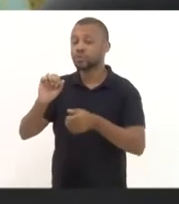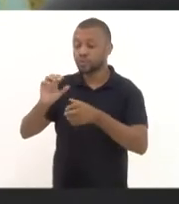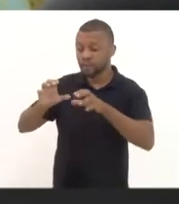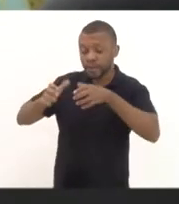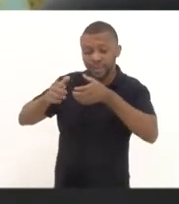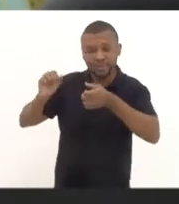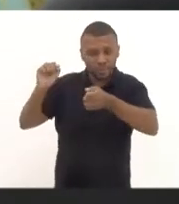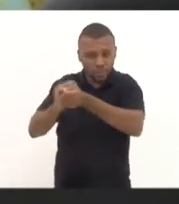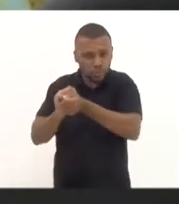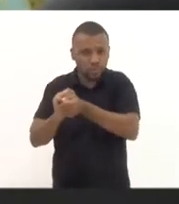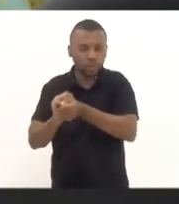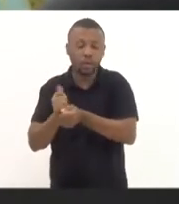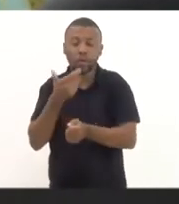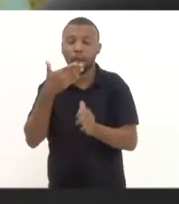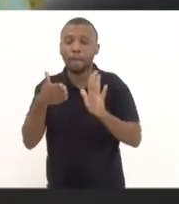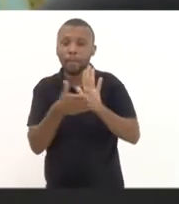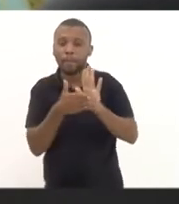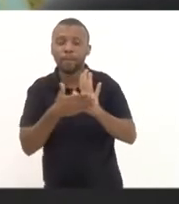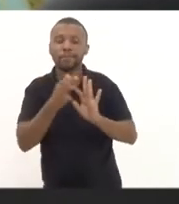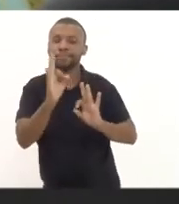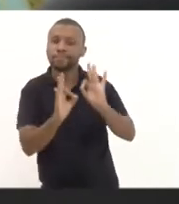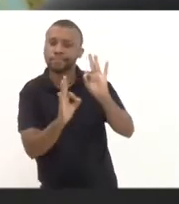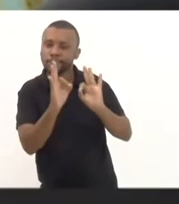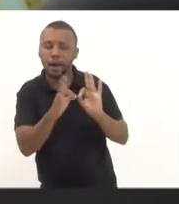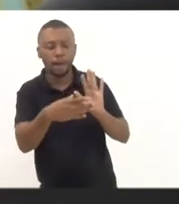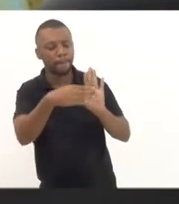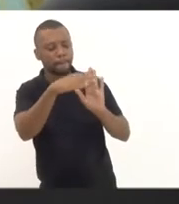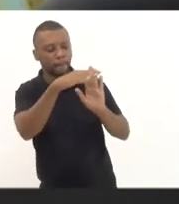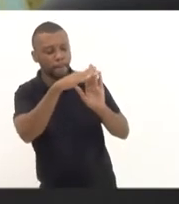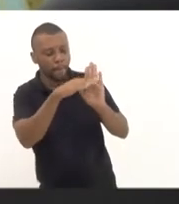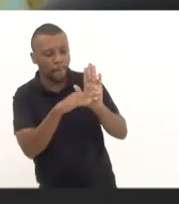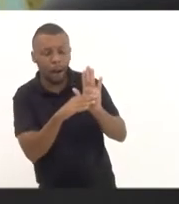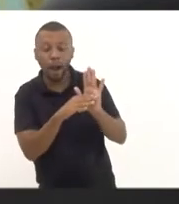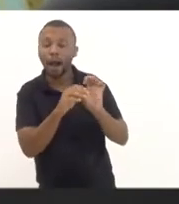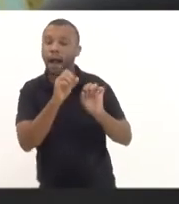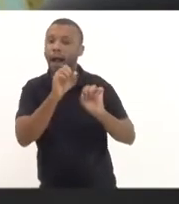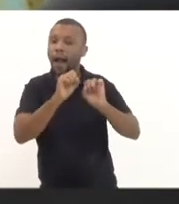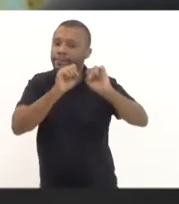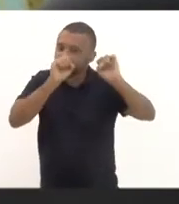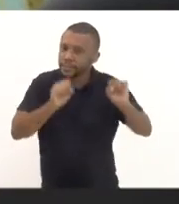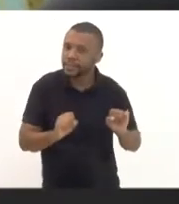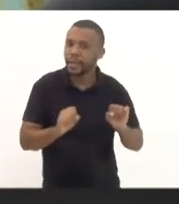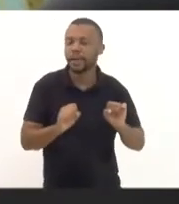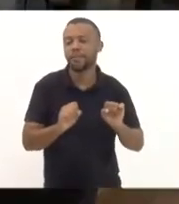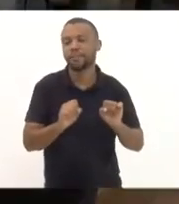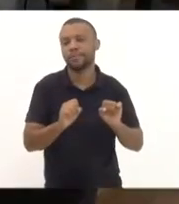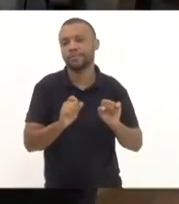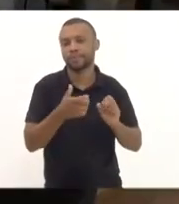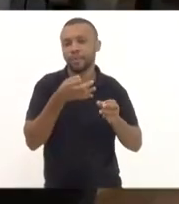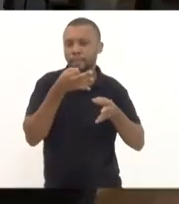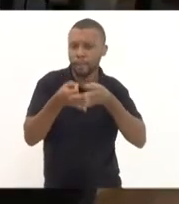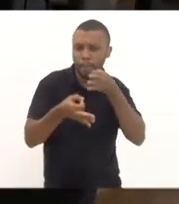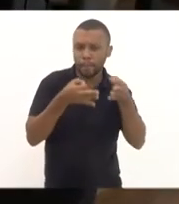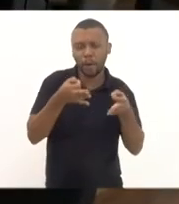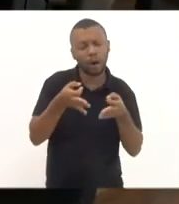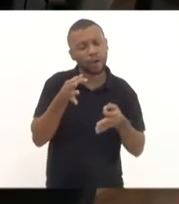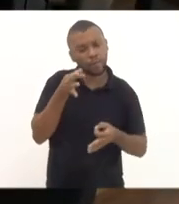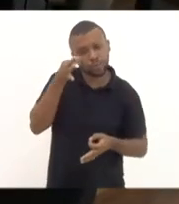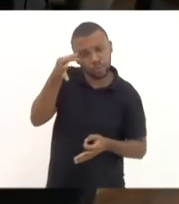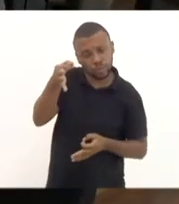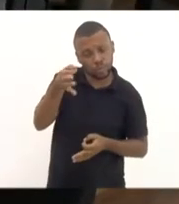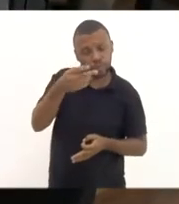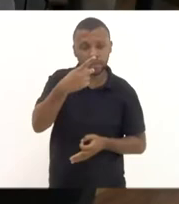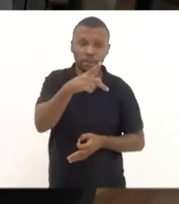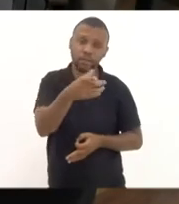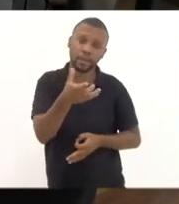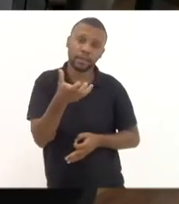a sistematização de tudo aquilo que foi aqui acrescentando e na reunião que eu acho que a senhora deseja sua Ponha aqui